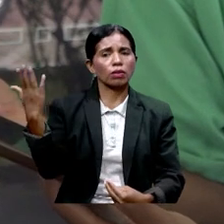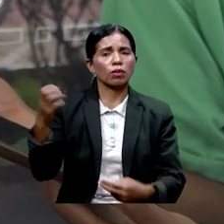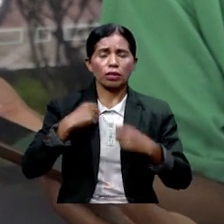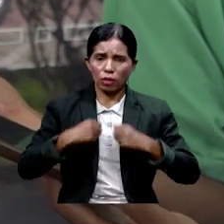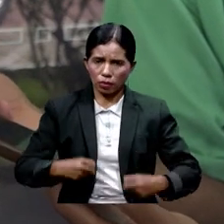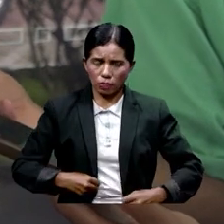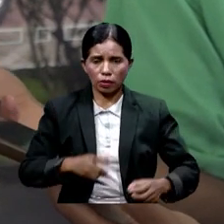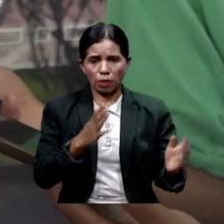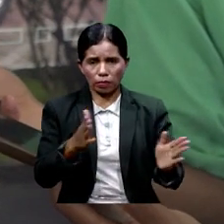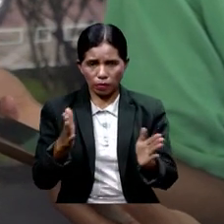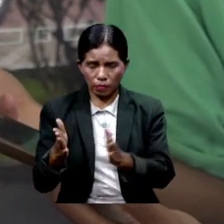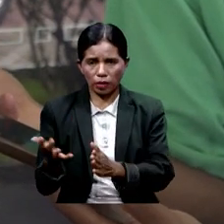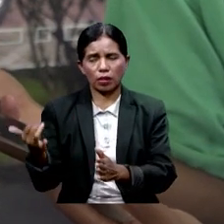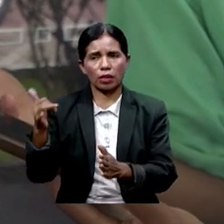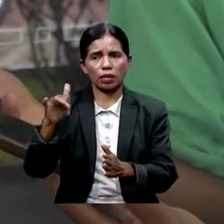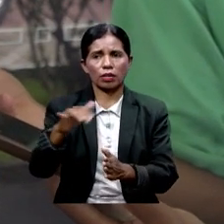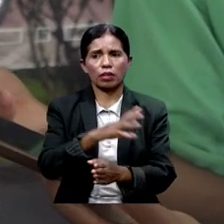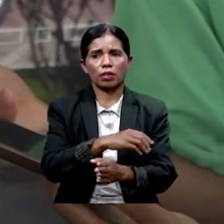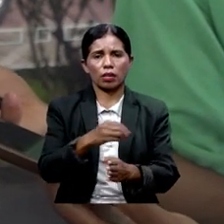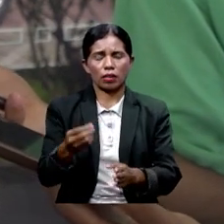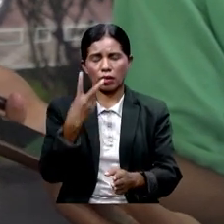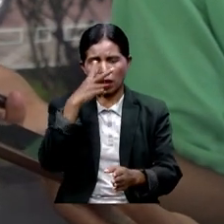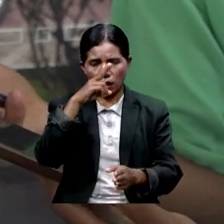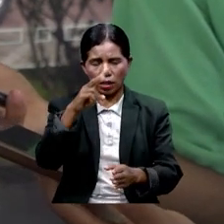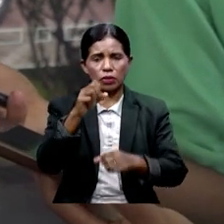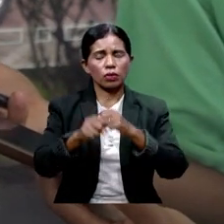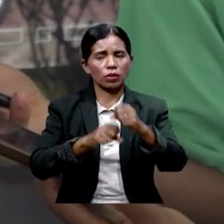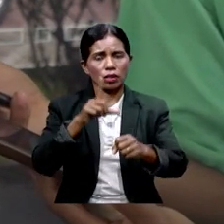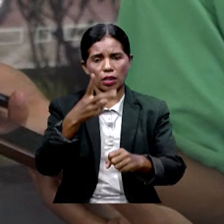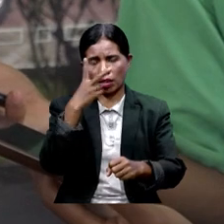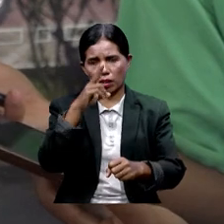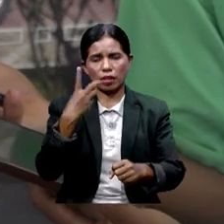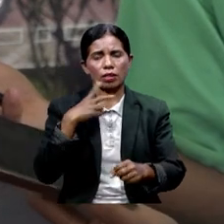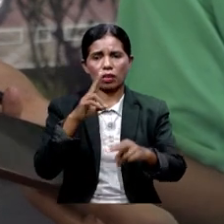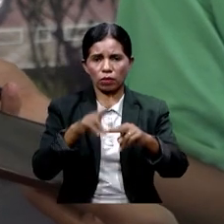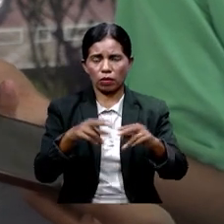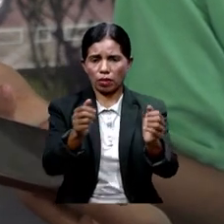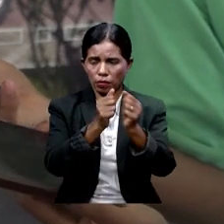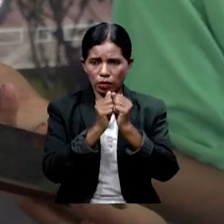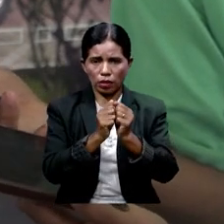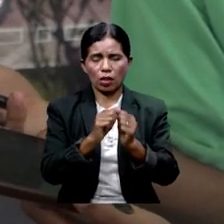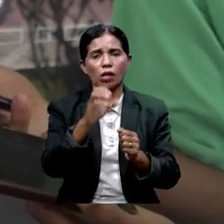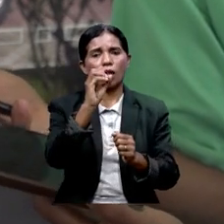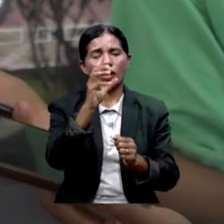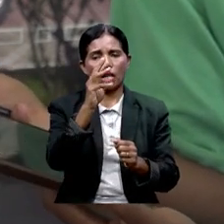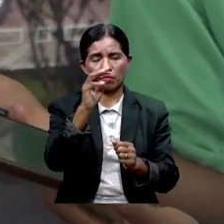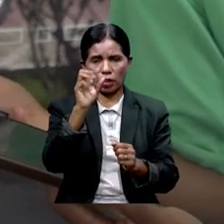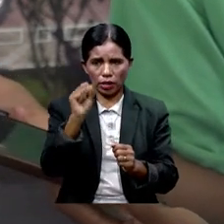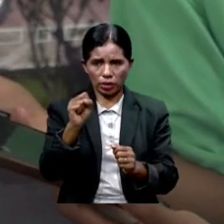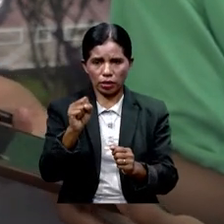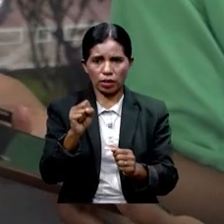e a VPM nia asuntos sociais mos hare aspecto hele ita tur hamutu kela OMS foi ma